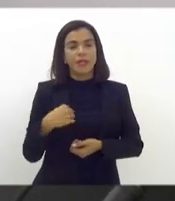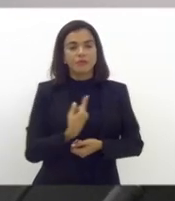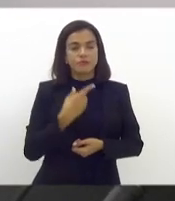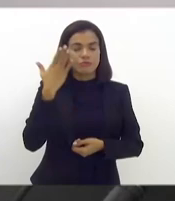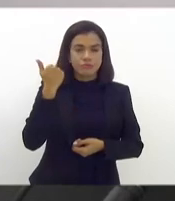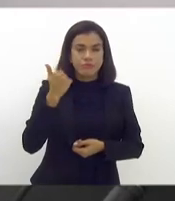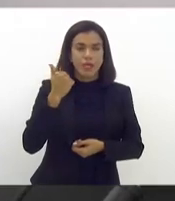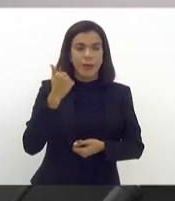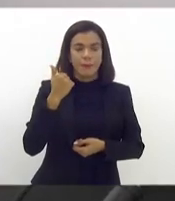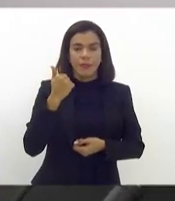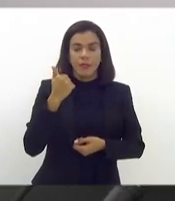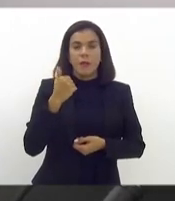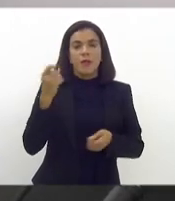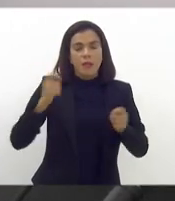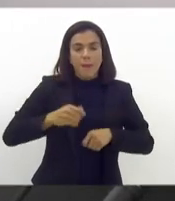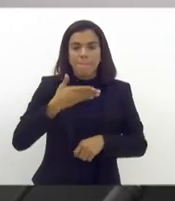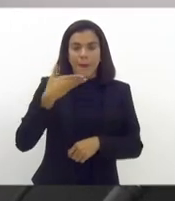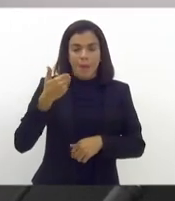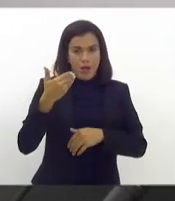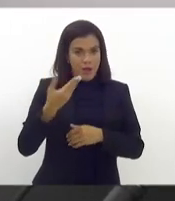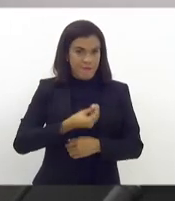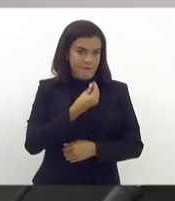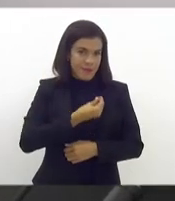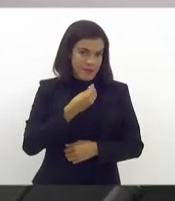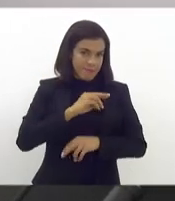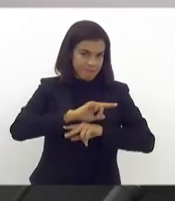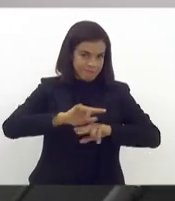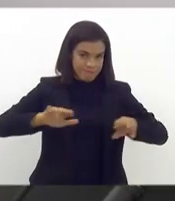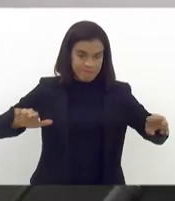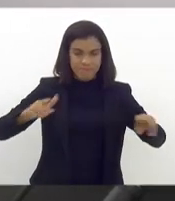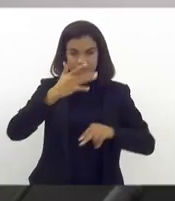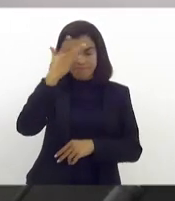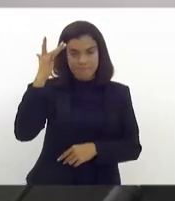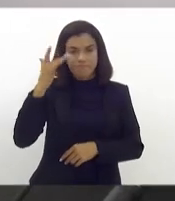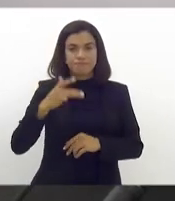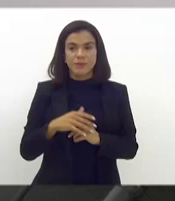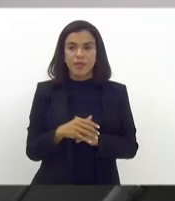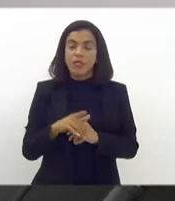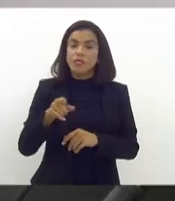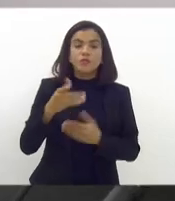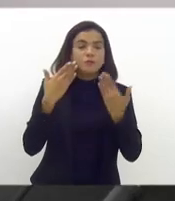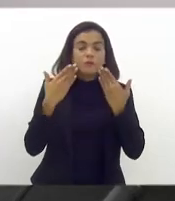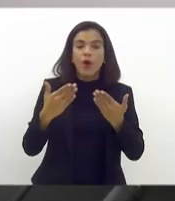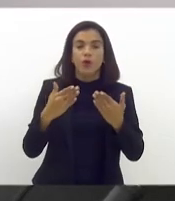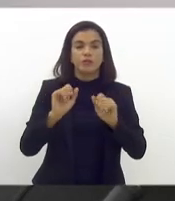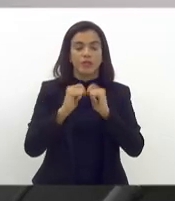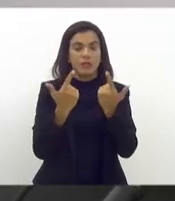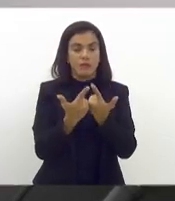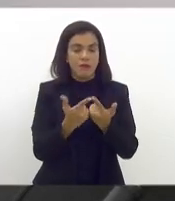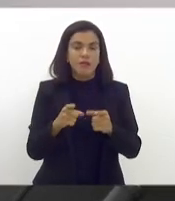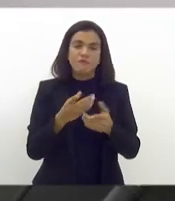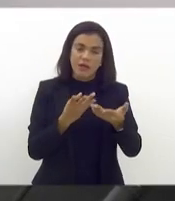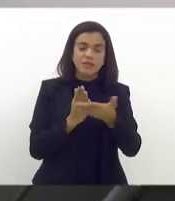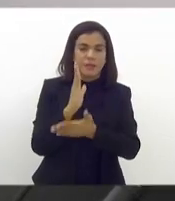que pode melhorar a vida de muita gente aprovando essa lei hoje, com toda a maturidade, um sinal claro do Parlamento Fluminense, tem convicção que vai